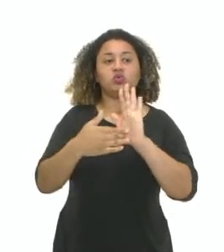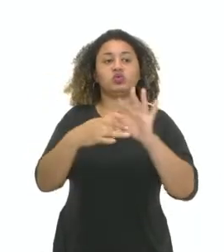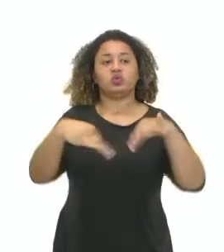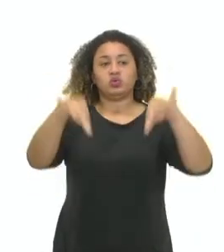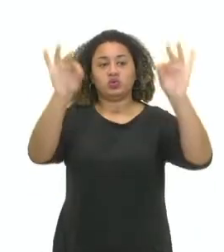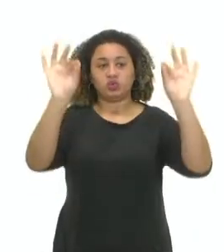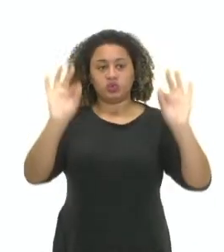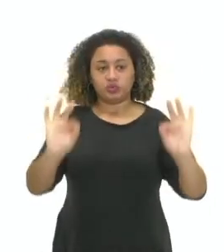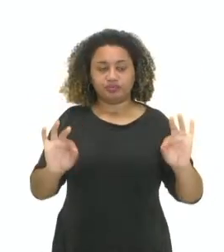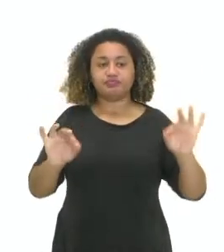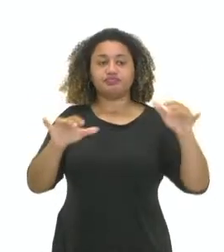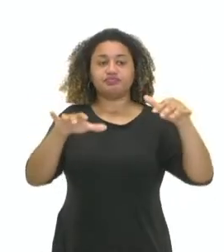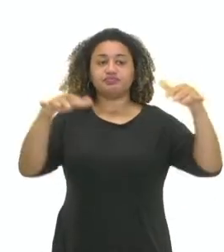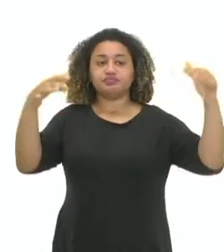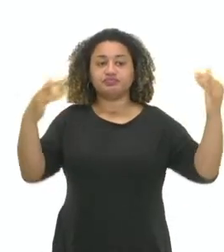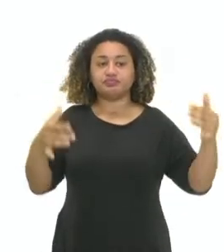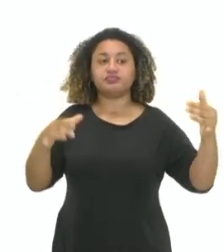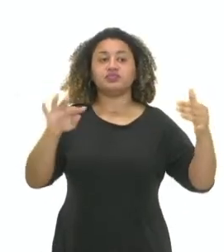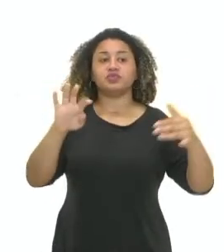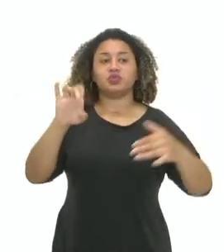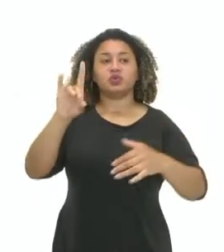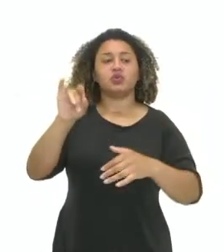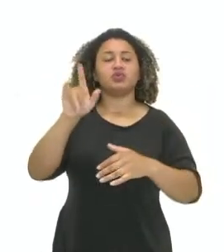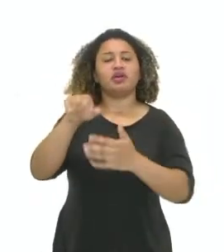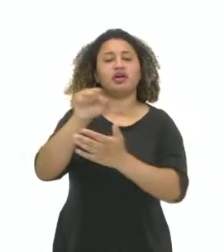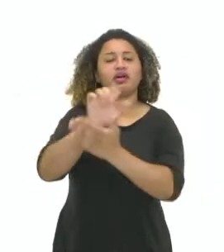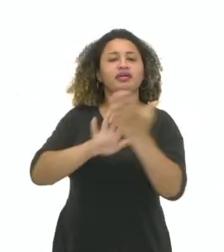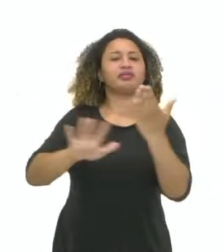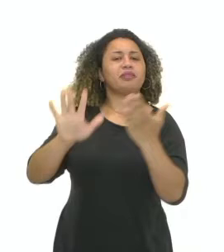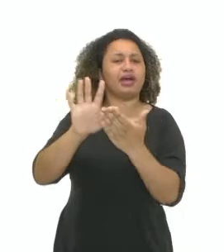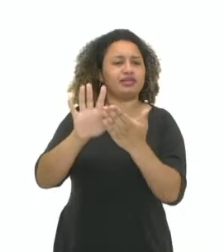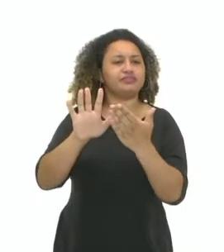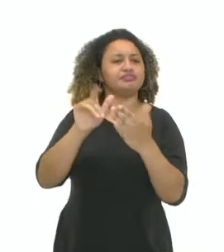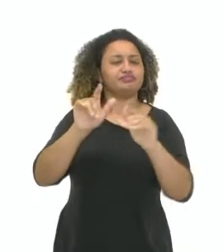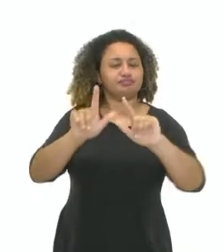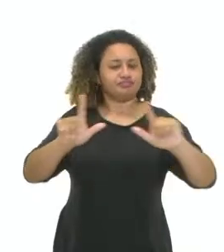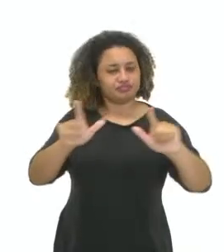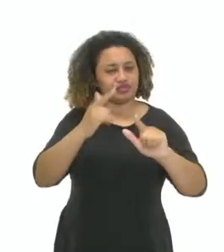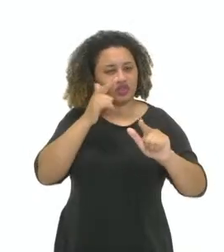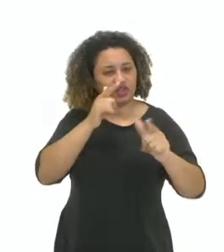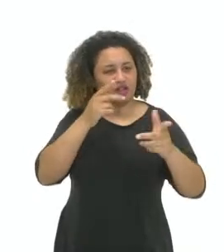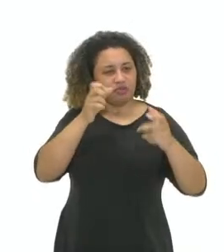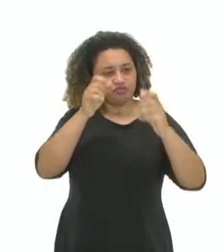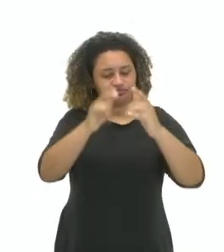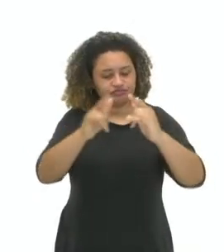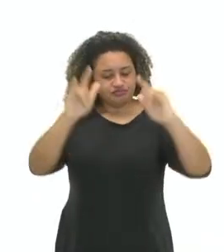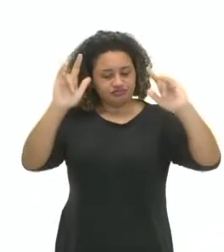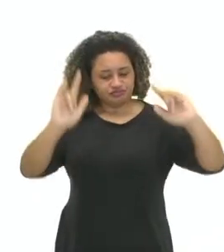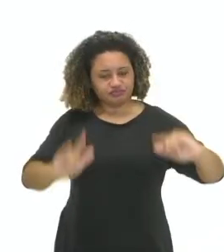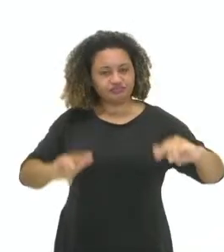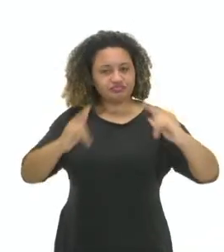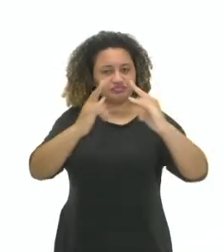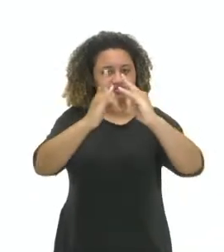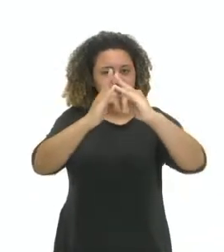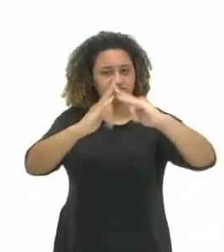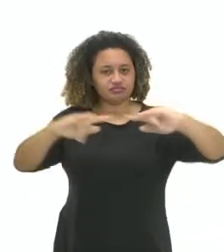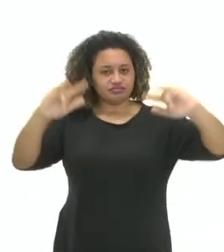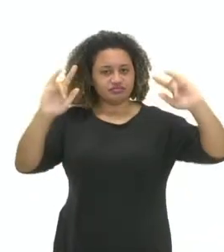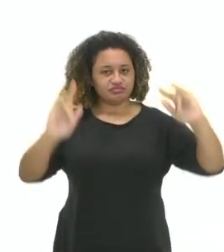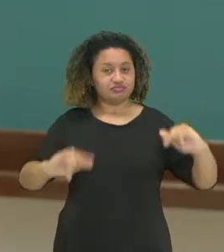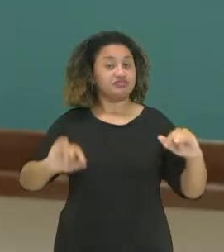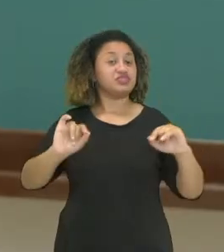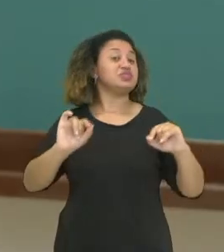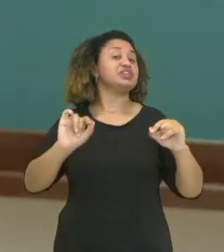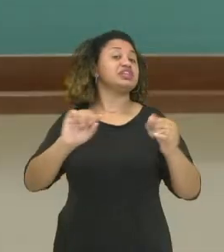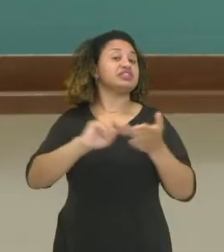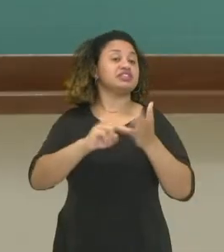em uma tela num todo. É a imagem. Então, aqui na iconografia, você pode perceber, né, o que ele